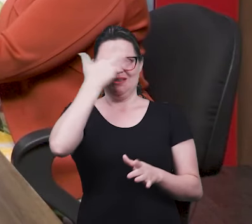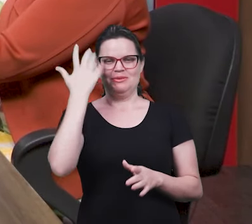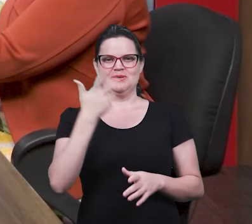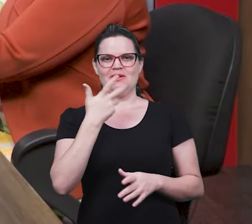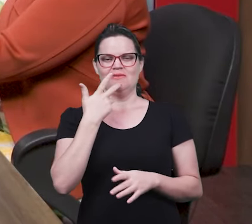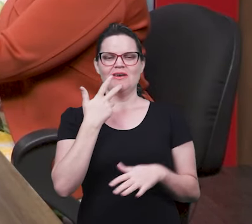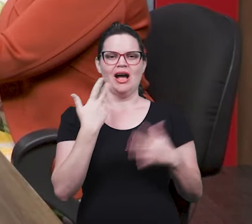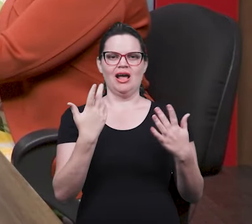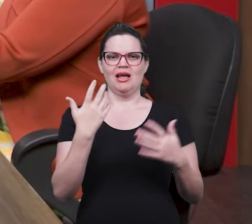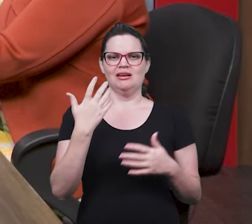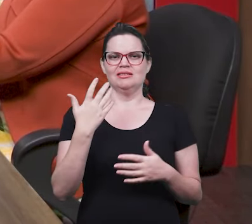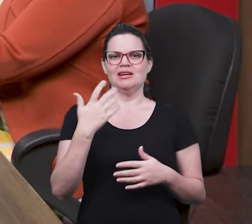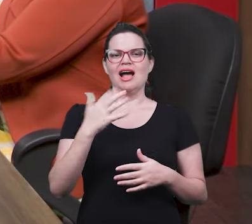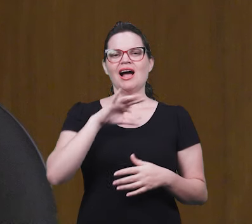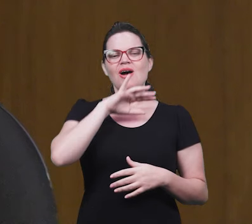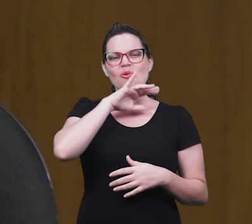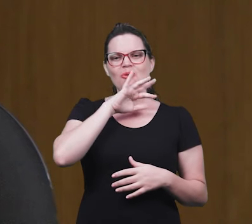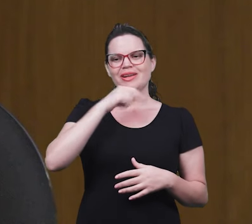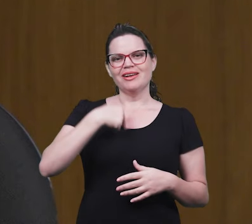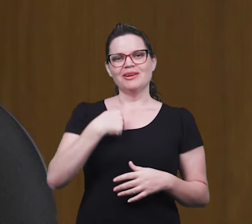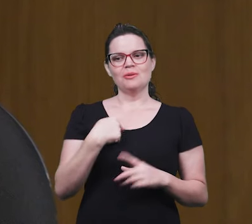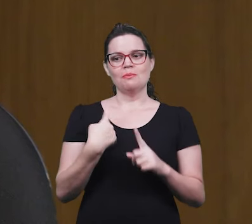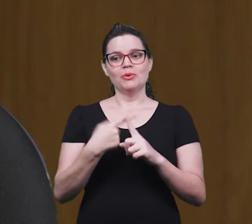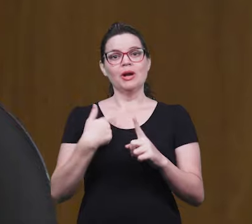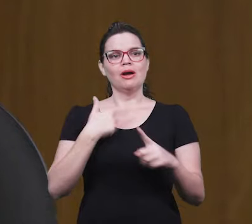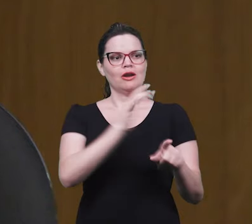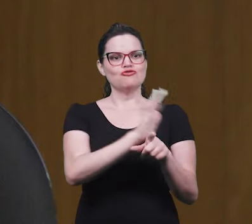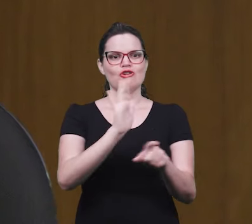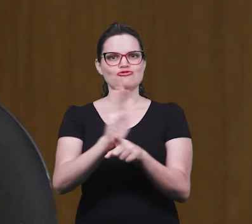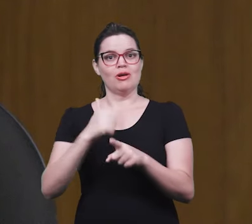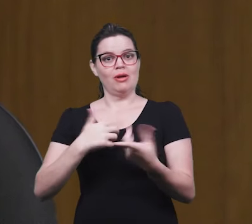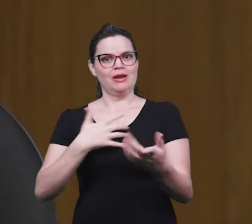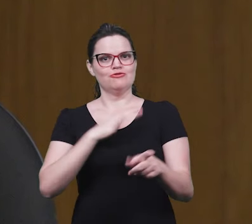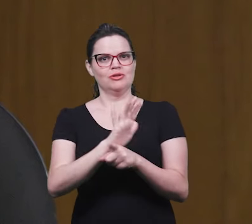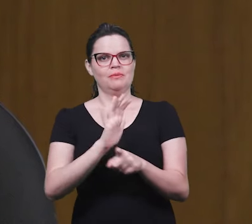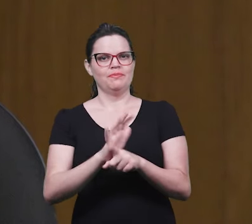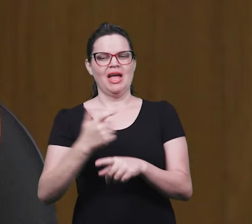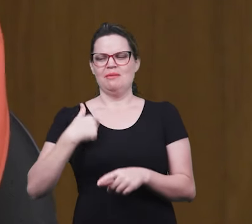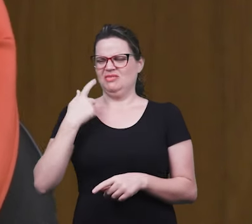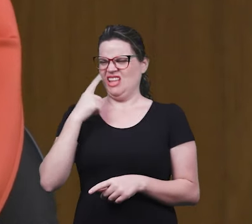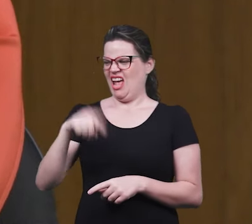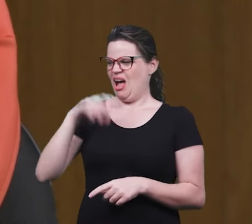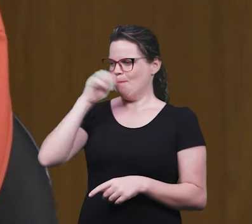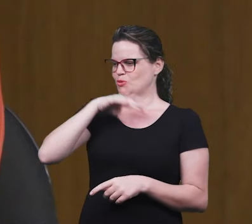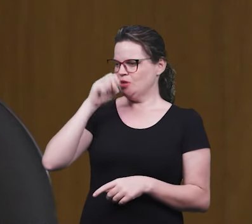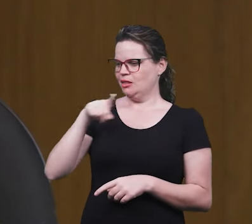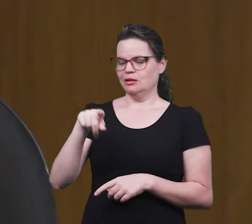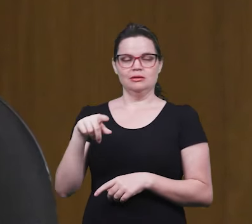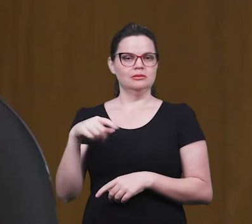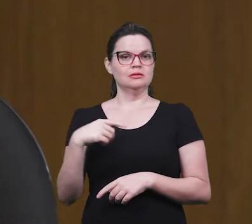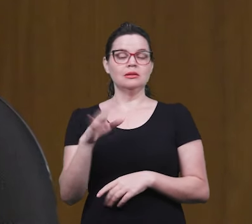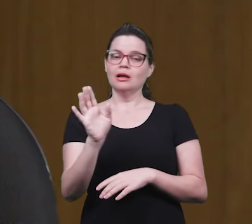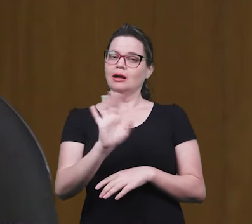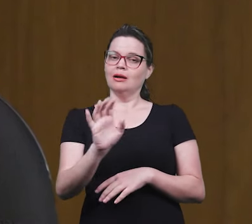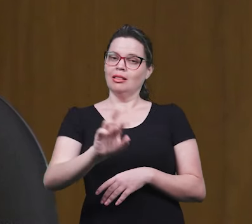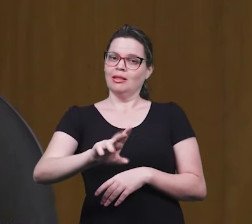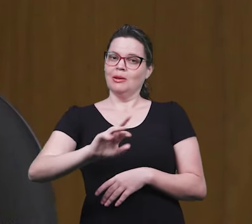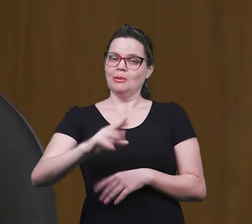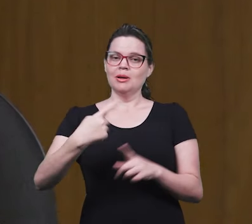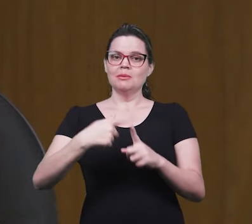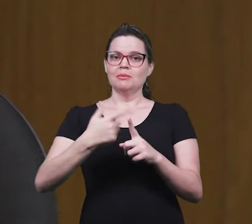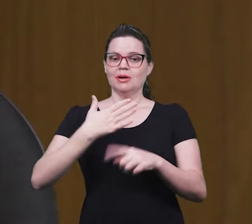mal interpretada pelo fato de eu querer ajudar todo mundo. Aí ela é para frente, ela vai e faz, mas não é.